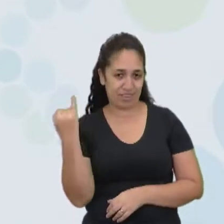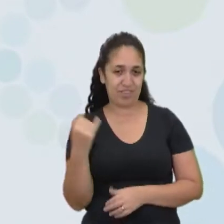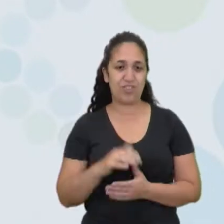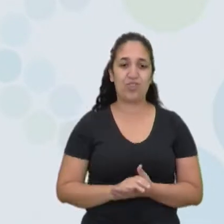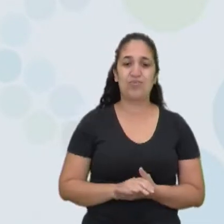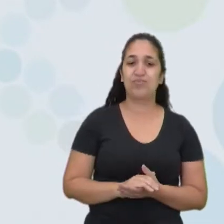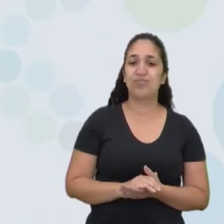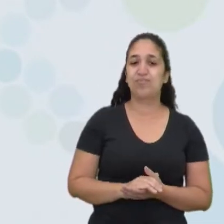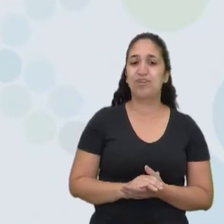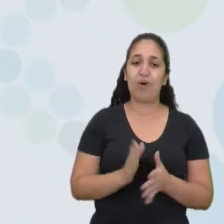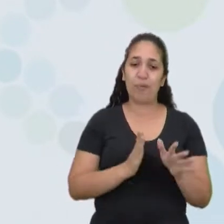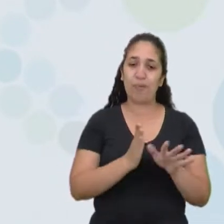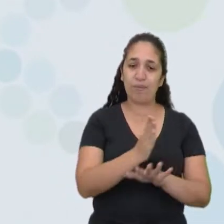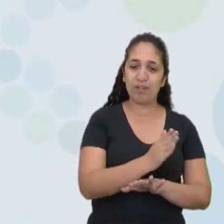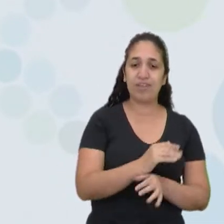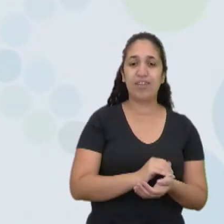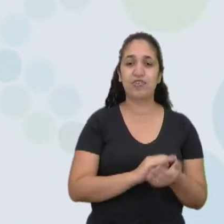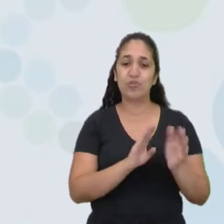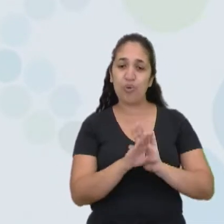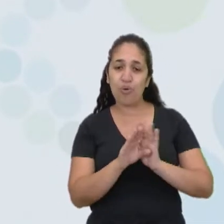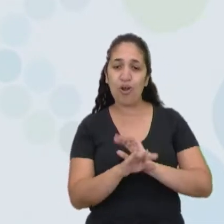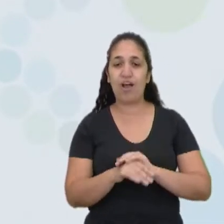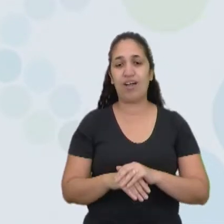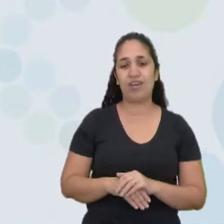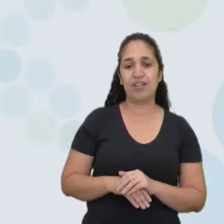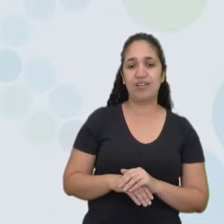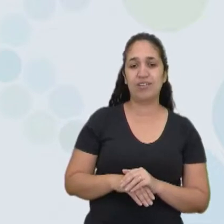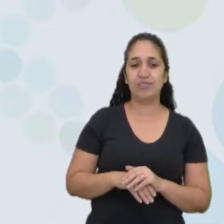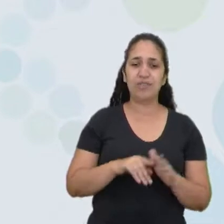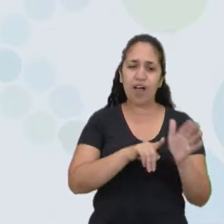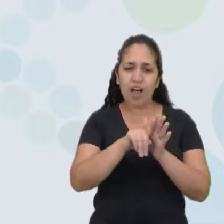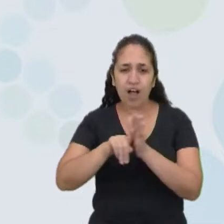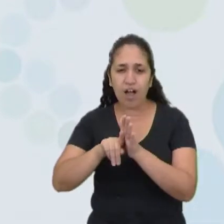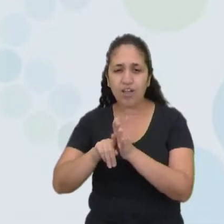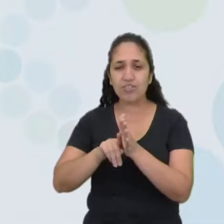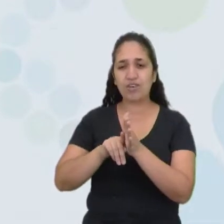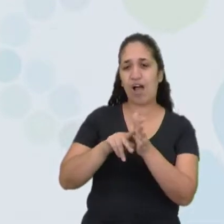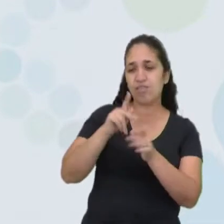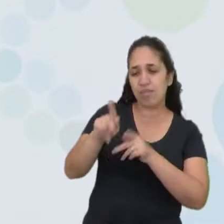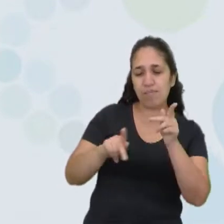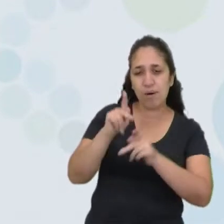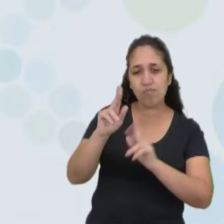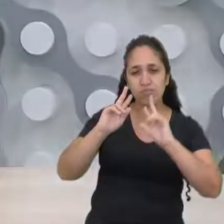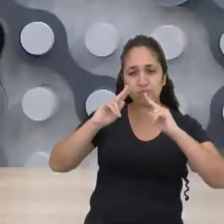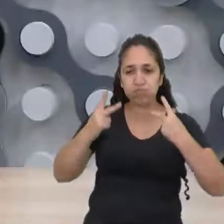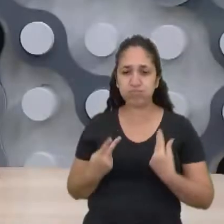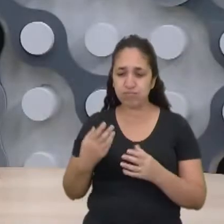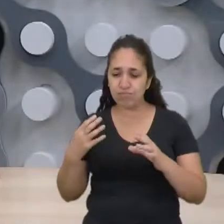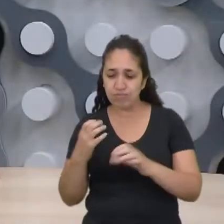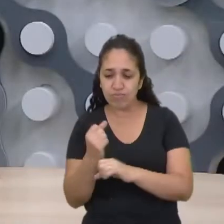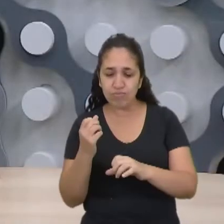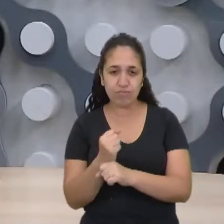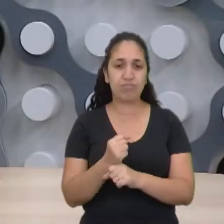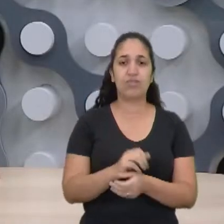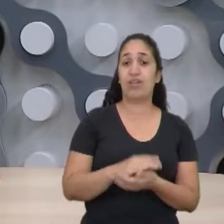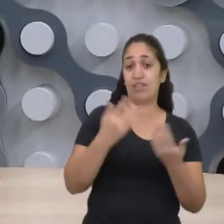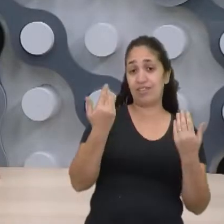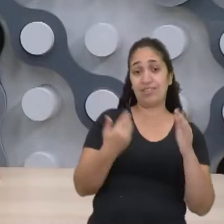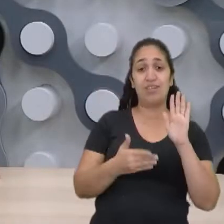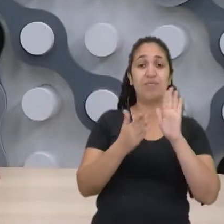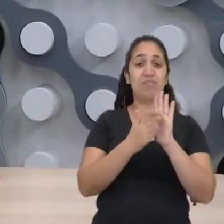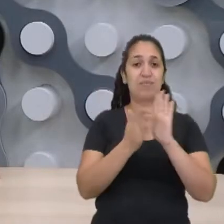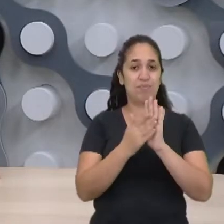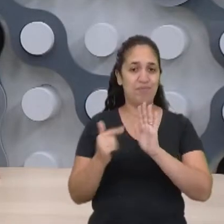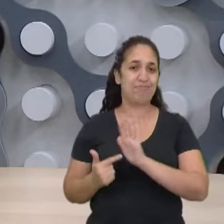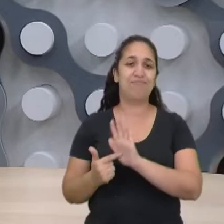curricular 3, demografia, investigação das populações humanas. E é essa a proposta aí que nós